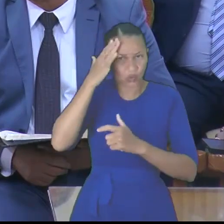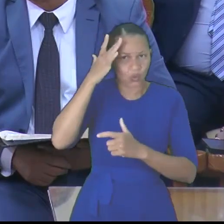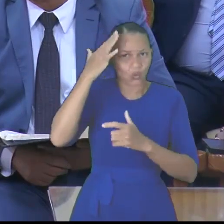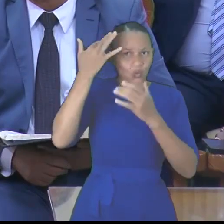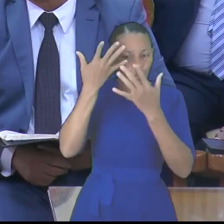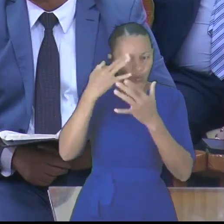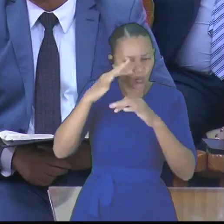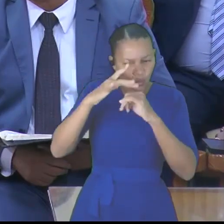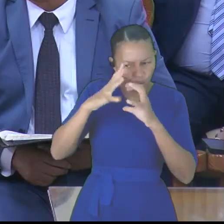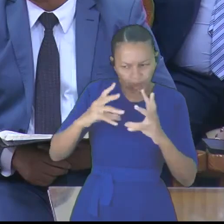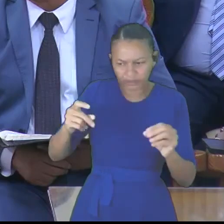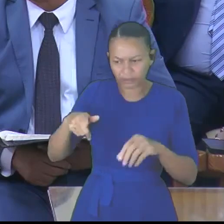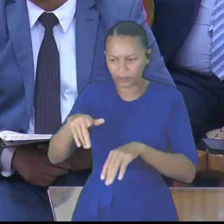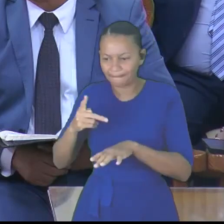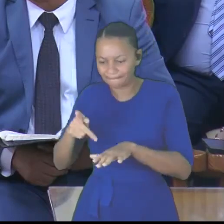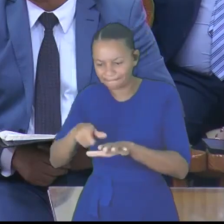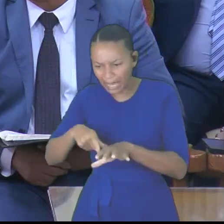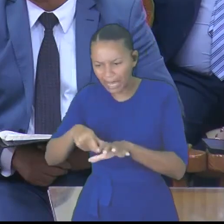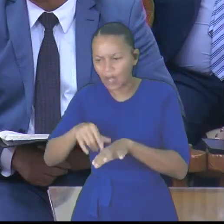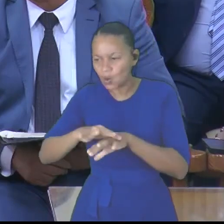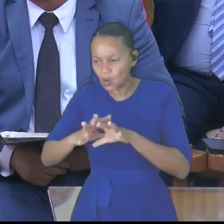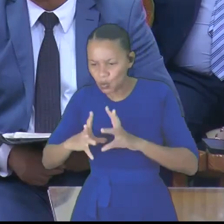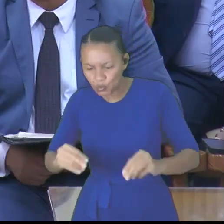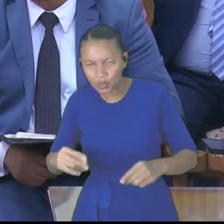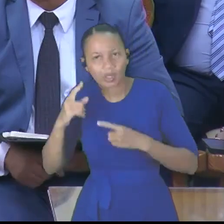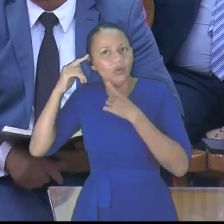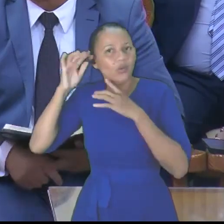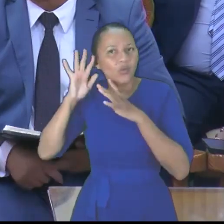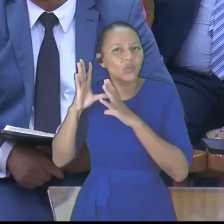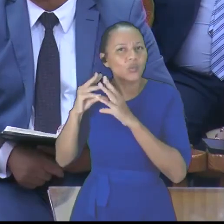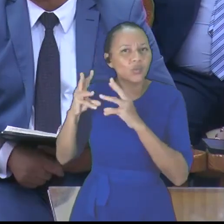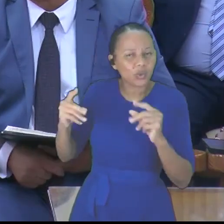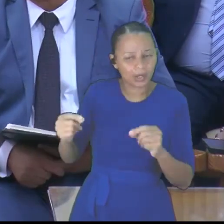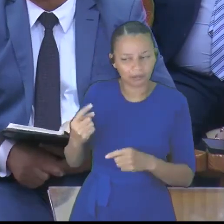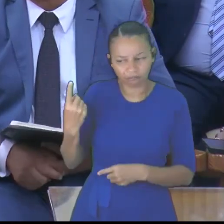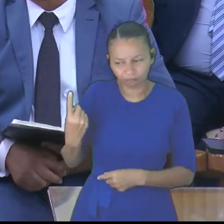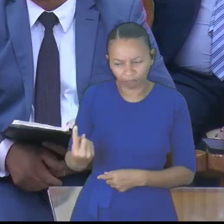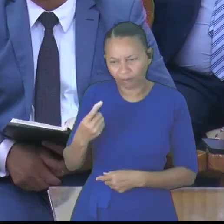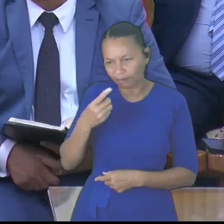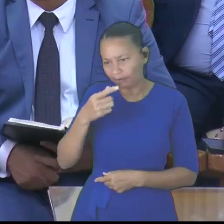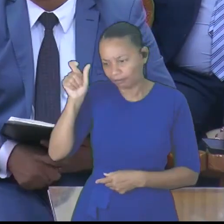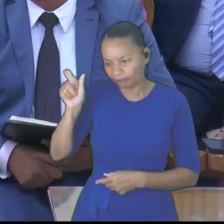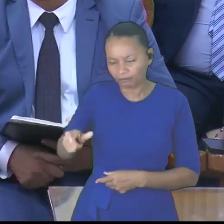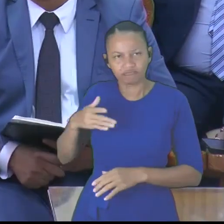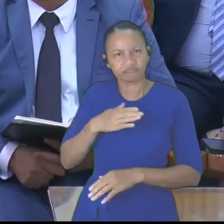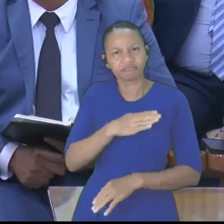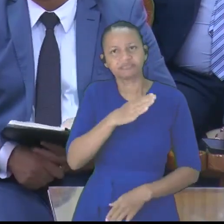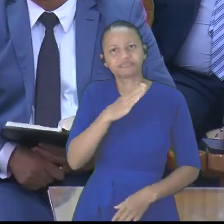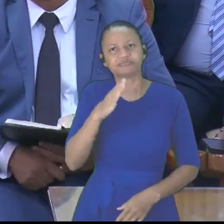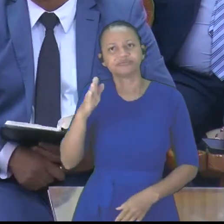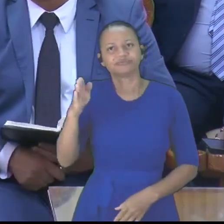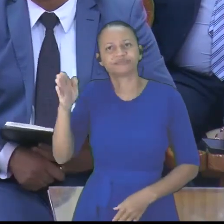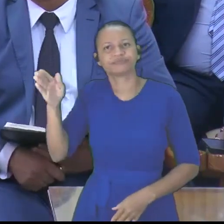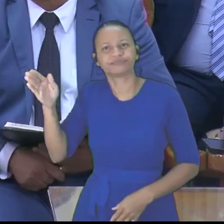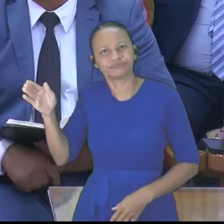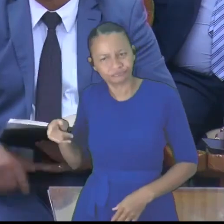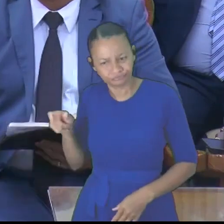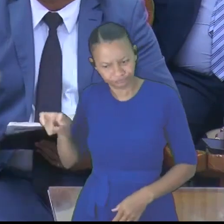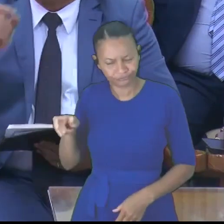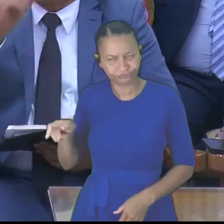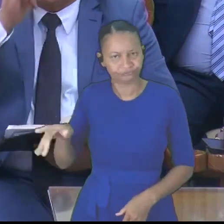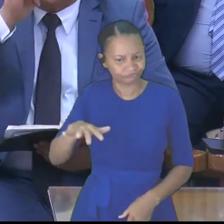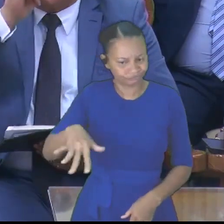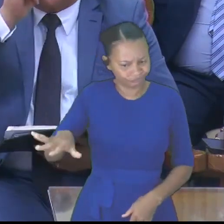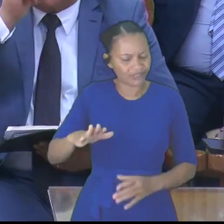aparecia: eu fui curado do pé. Na outra igreja ele dizia: eu fui curado do ouvido. Na outra igreja, a mesma pessoa andou de igreja em igreja dizendo que foi curado